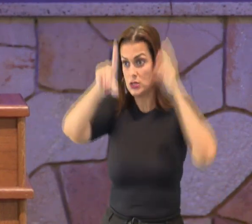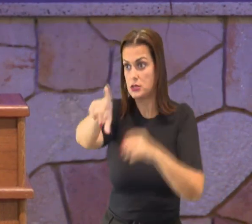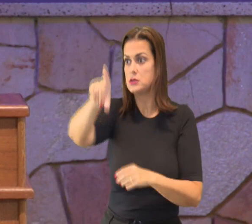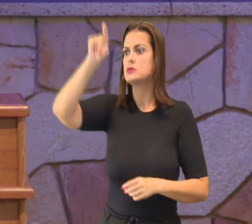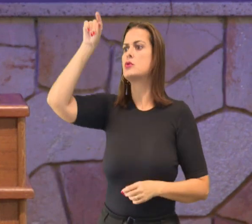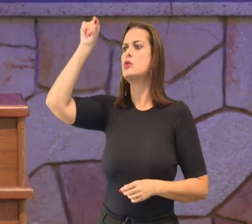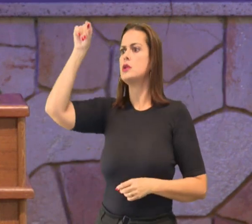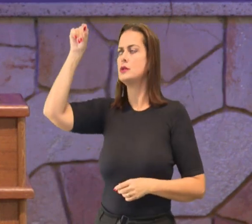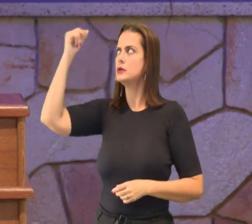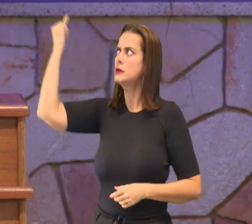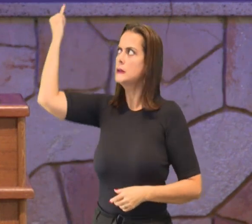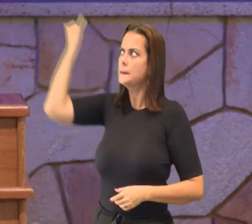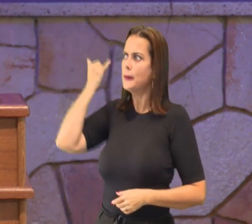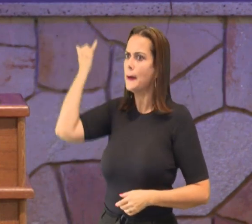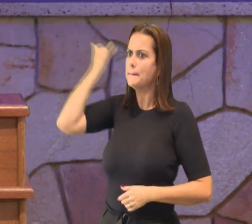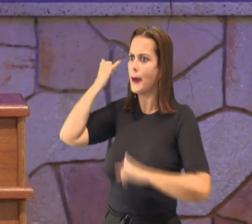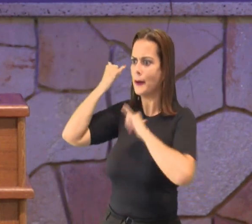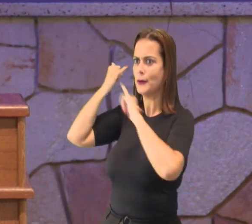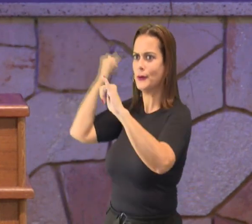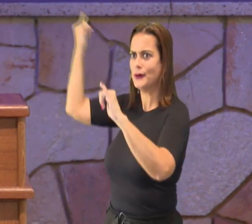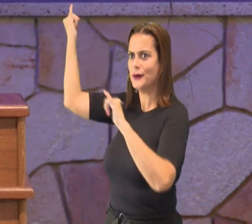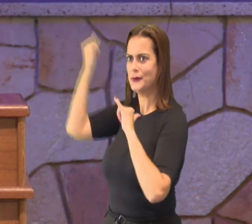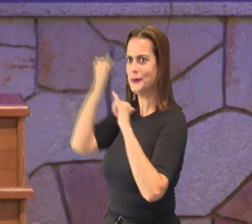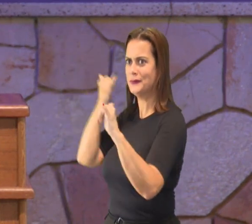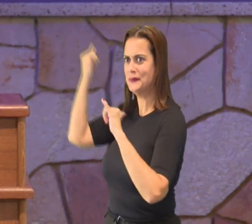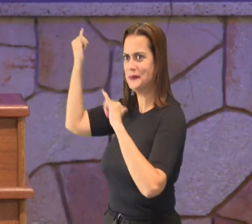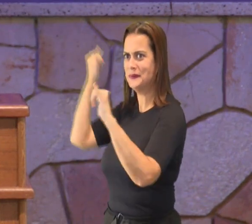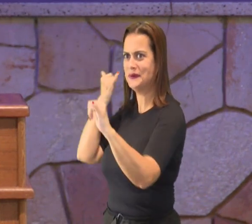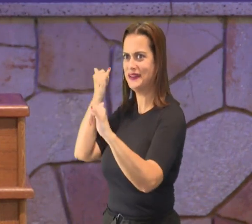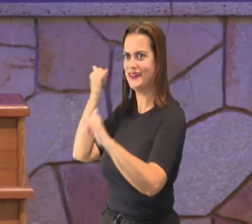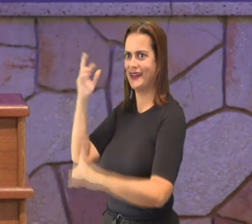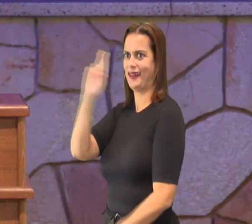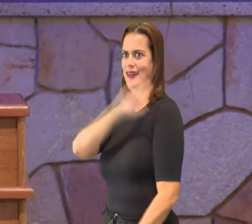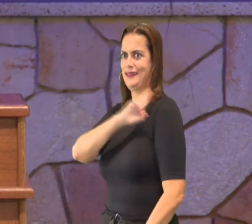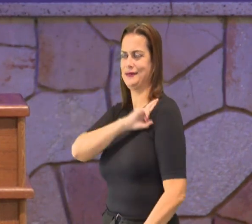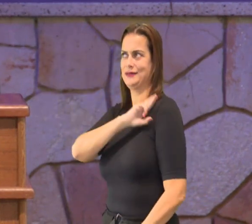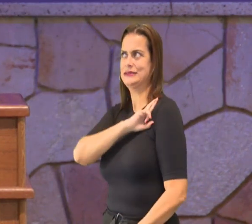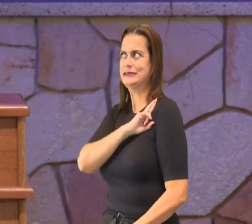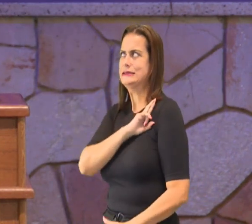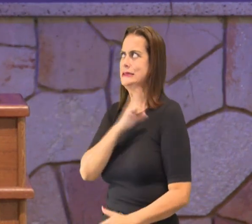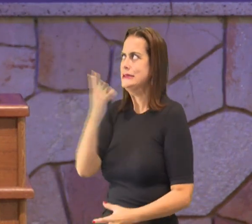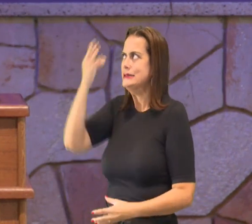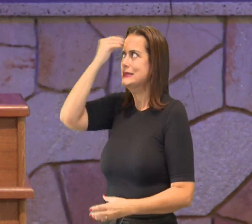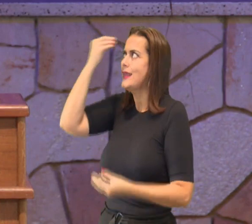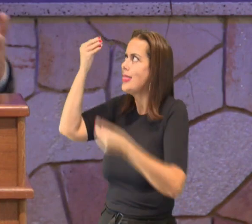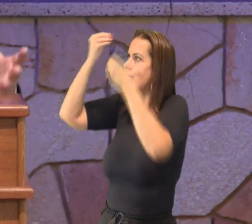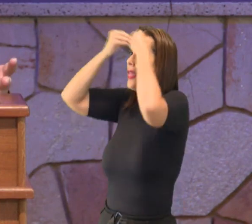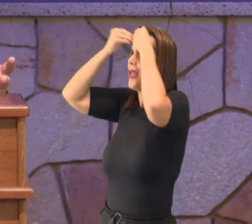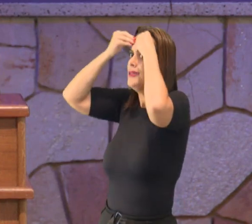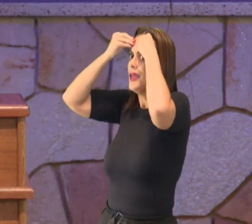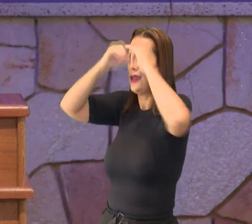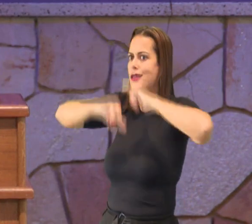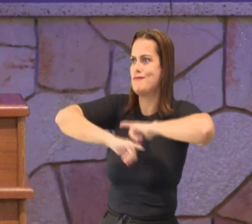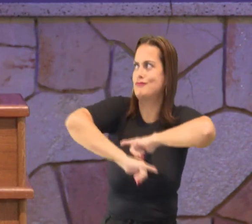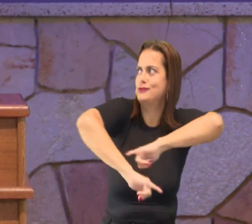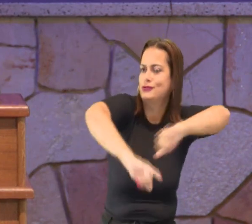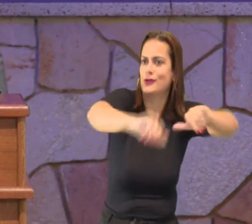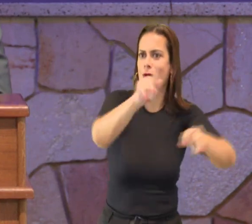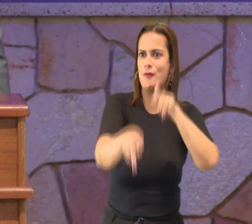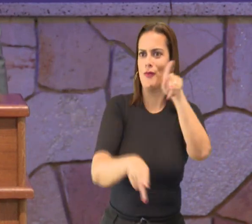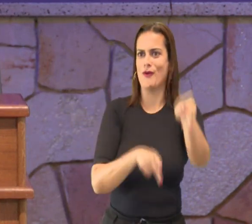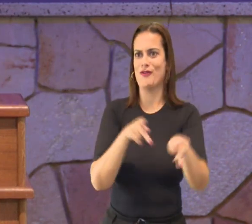Deus para ouvir diretamente, era aquele responsável em ouvir a palavra de Deus, a ordem do Senhor, e transmitir ao seu